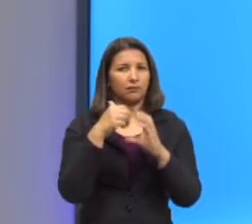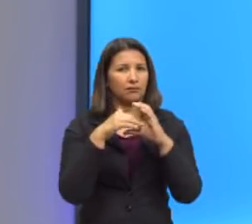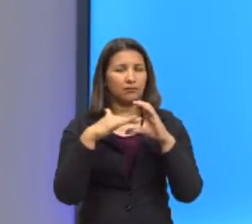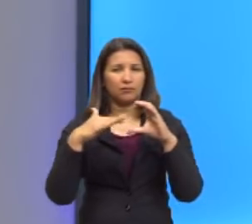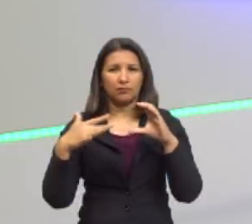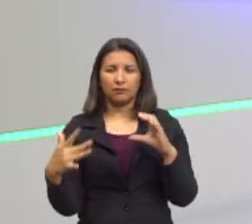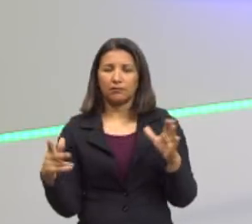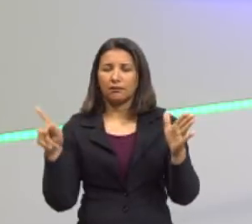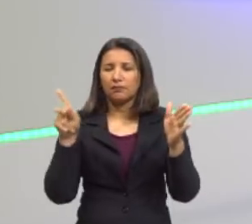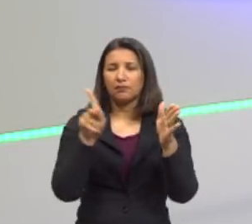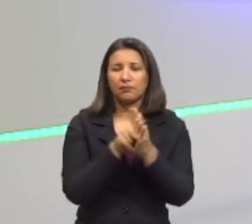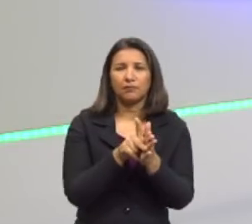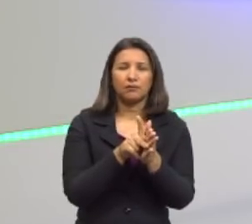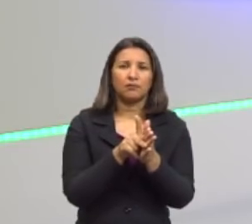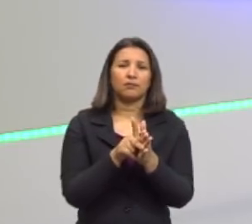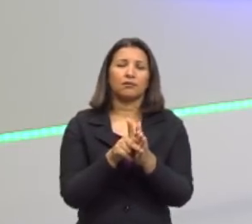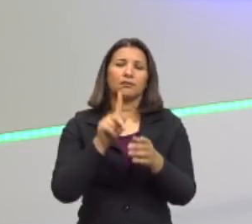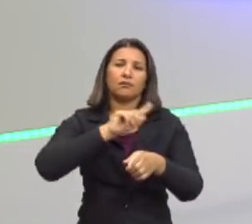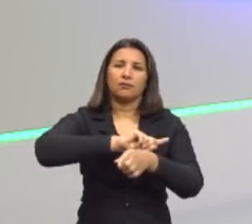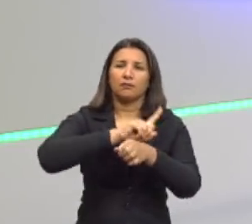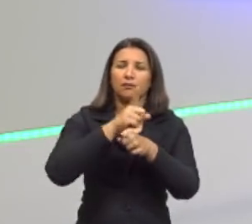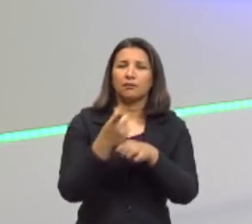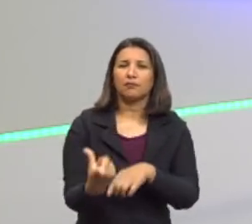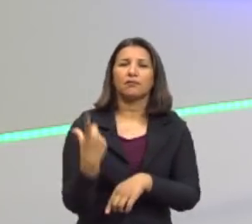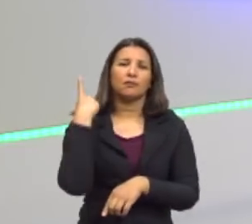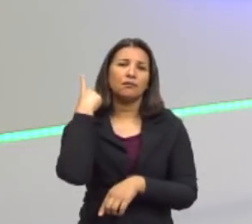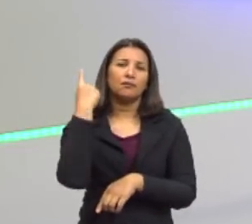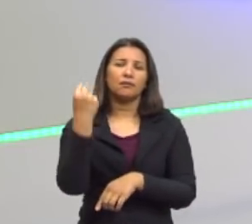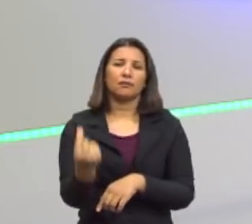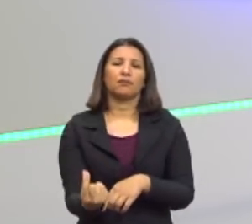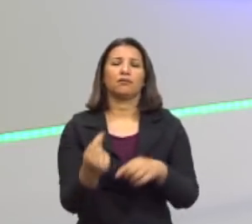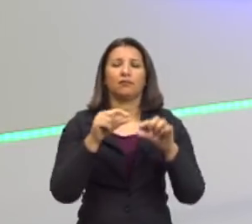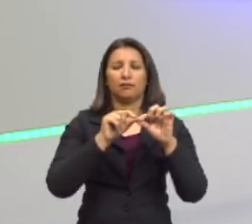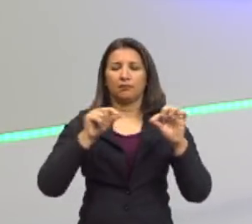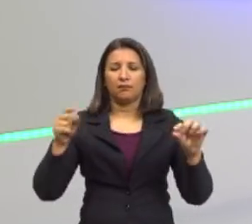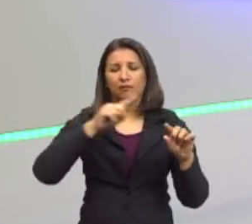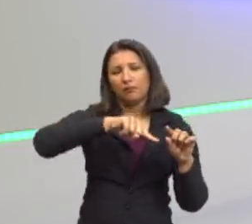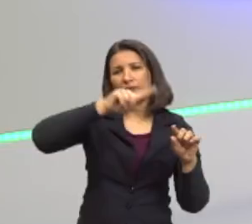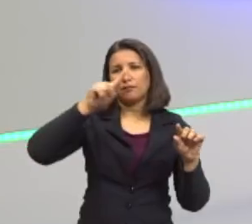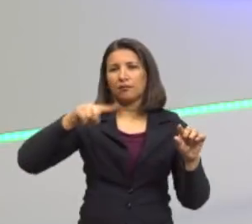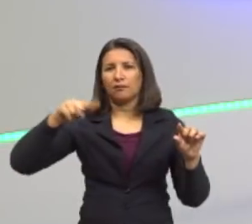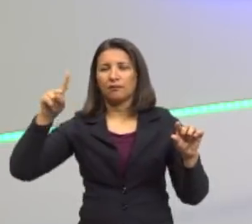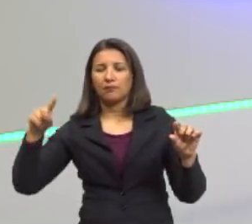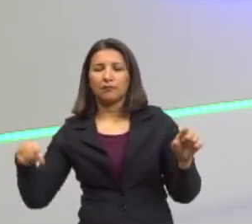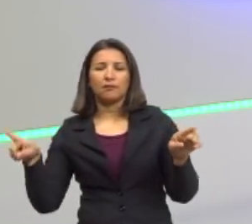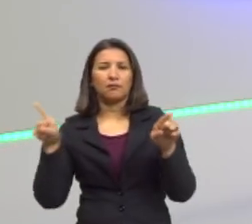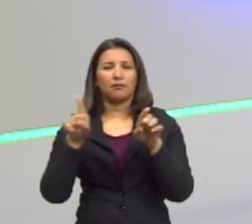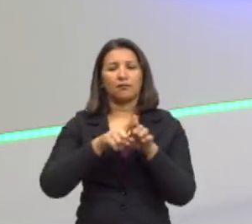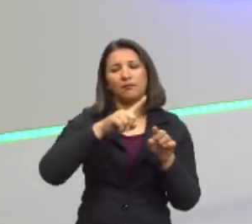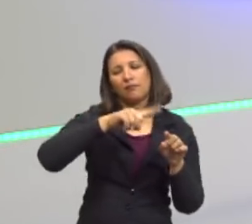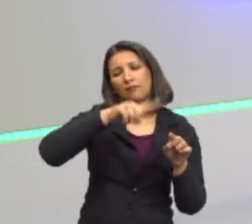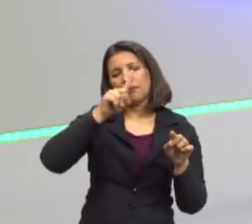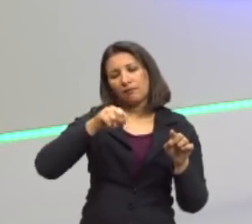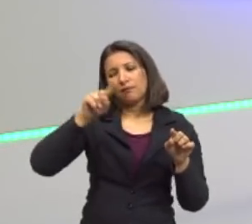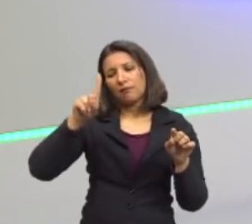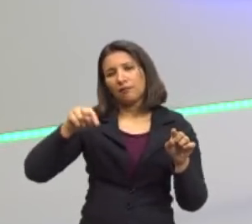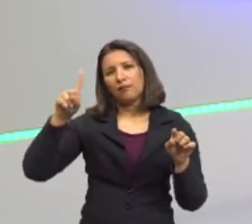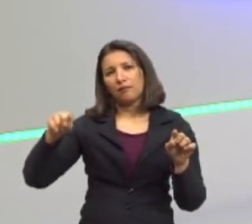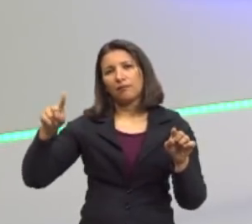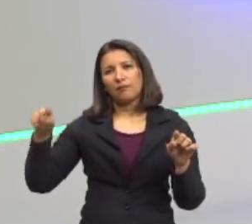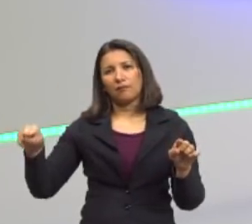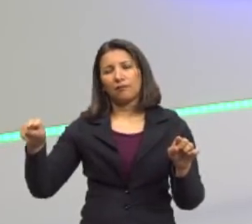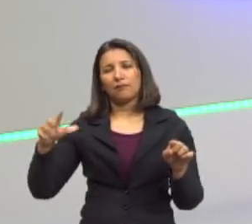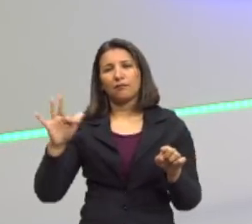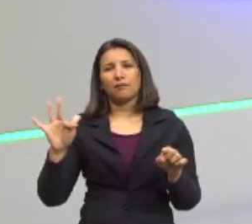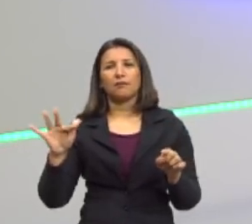características de velocidade, comprimento de onda e frequência, obviamente, certo? Frequência